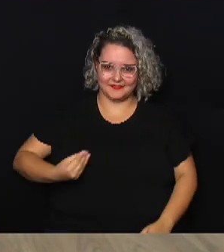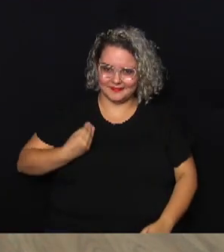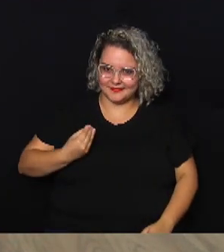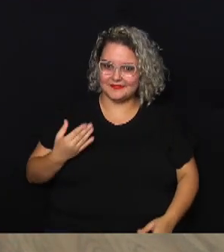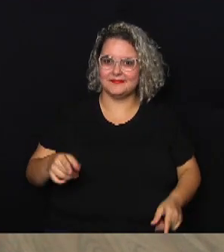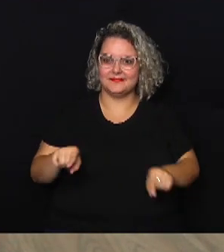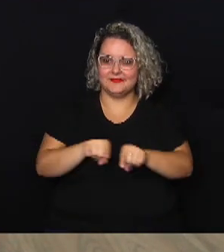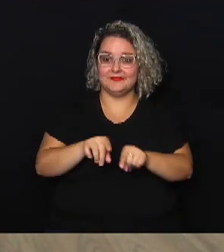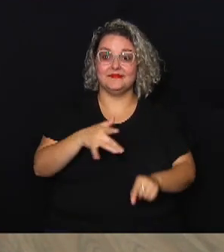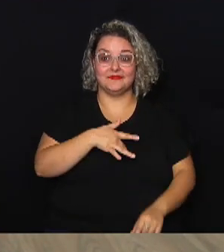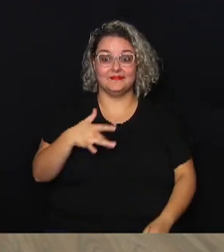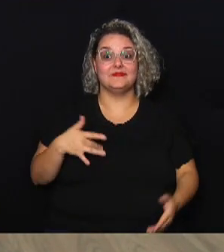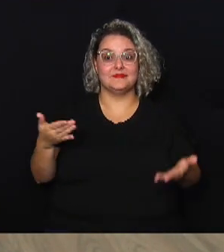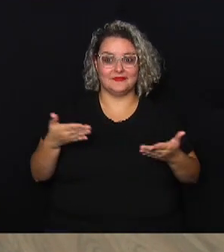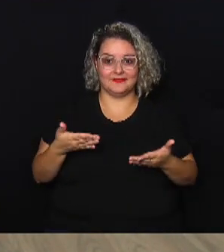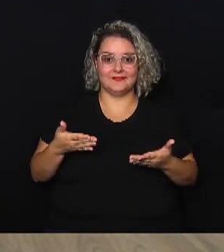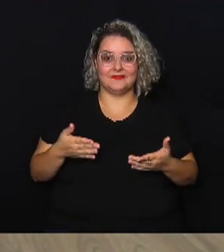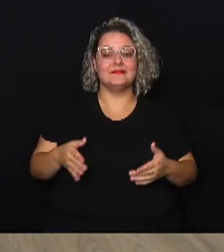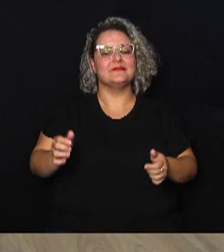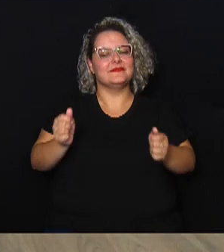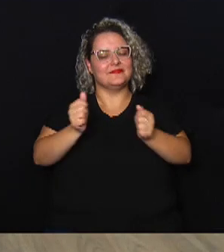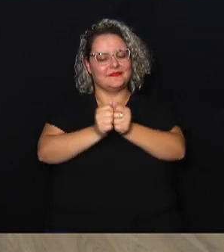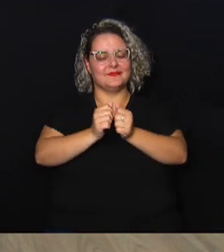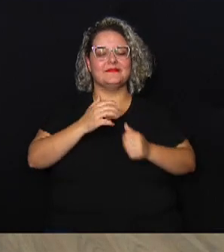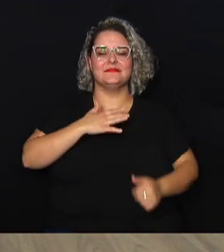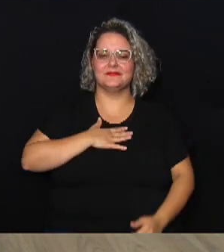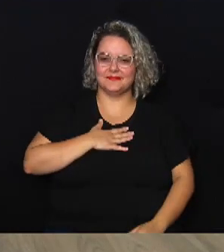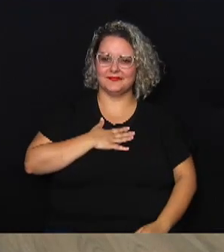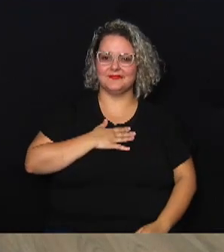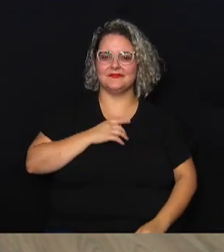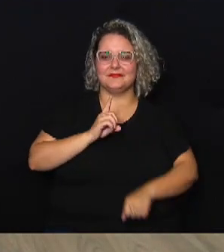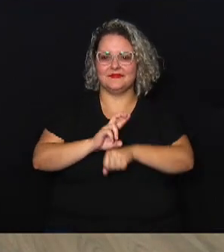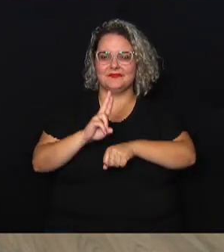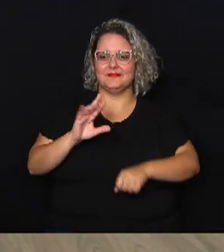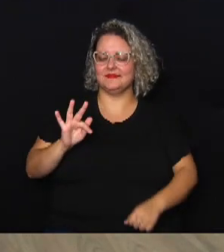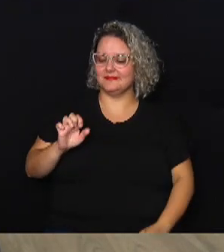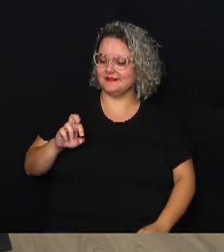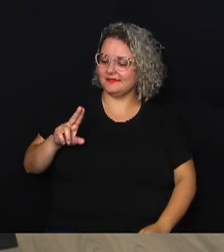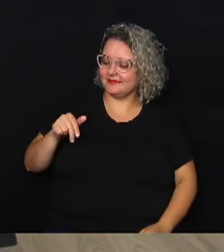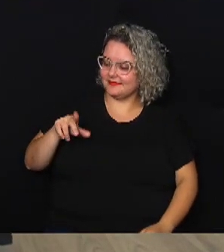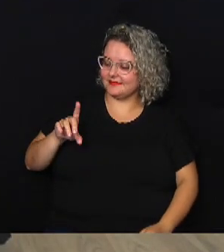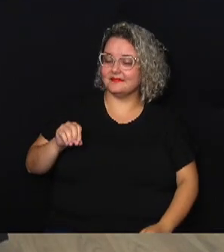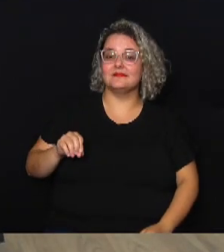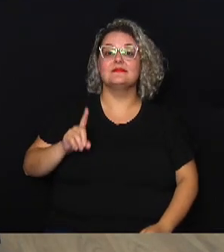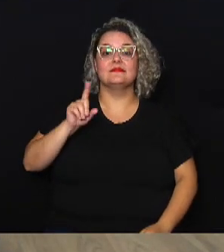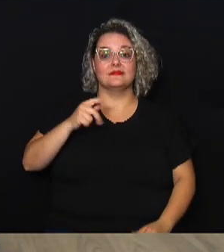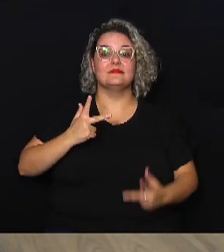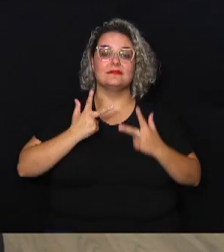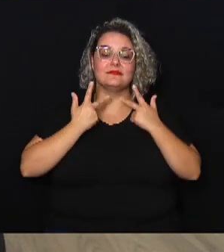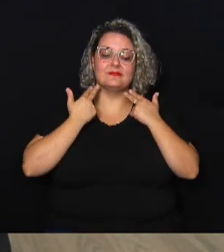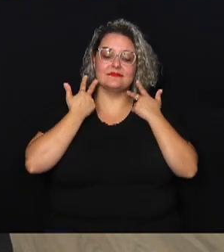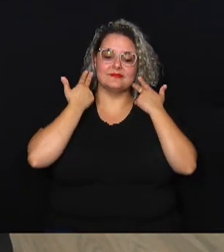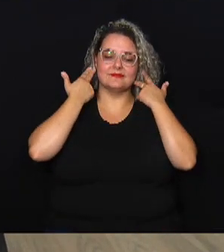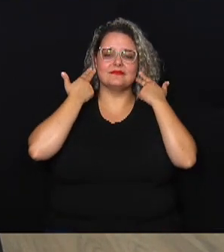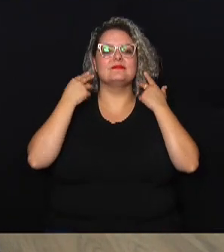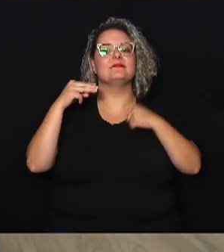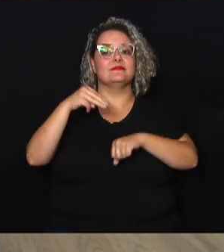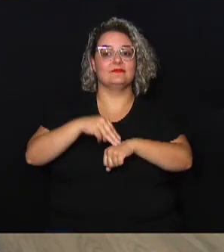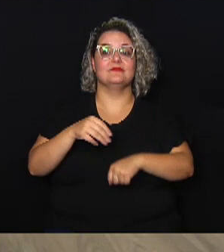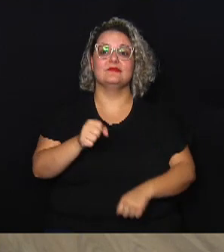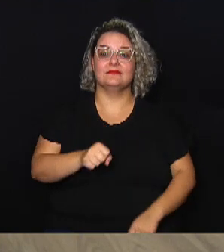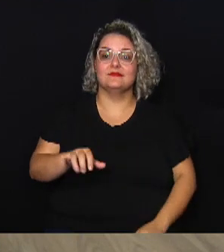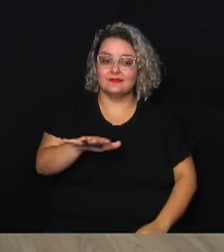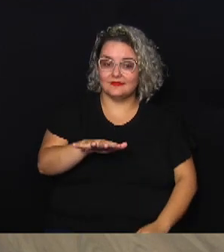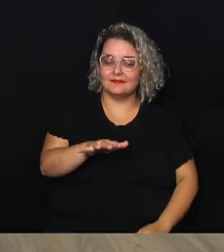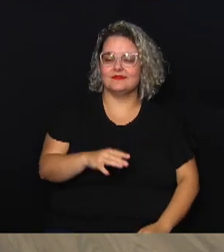Saúde Agora. É ele que já está aqui na tela comigo, é o Dr. Fernando Amato, ele é cirurgião plástico, membro da Sociedade